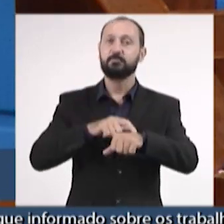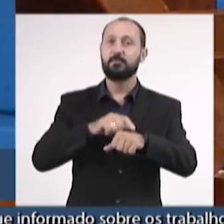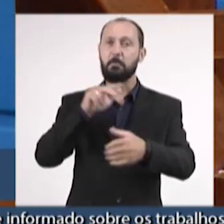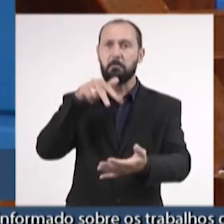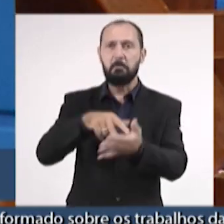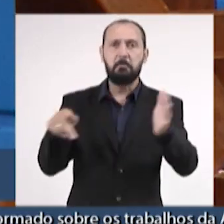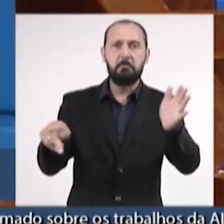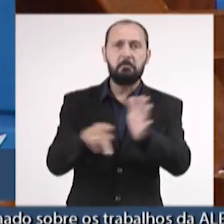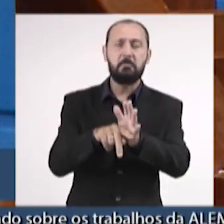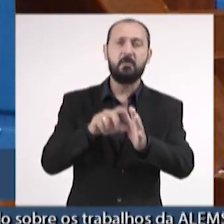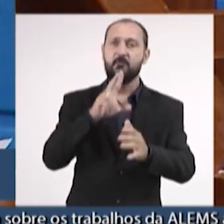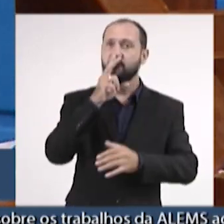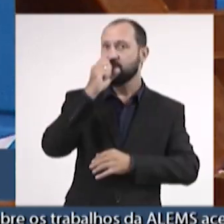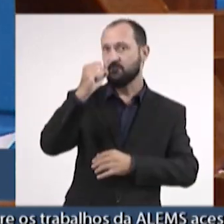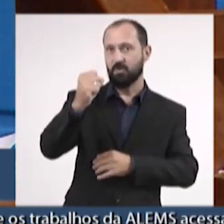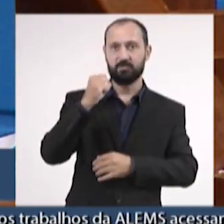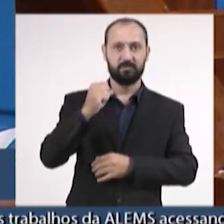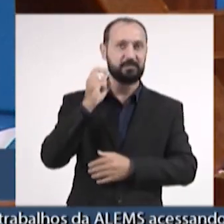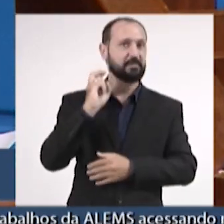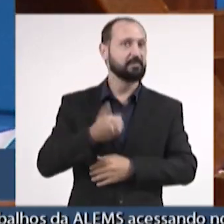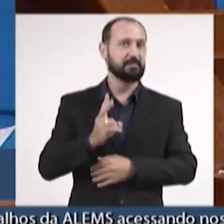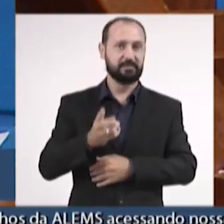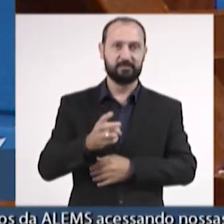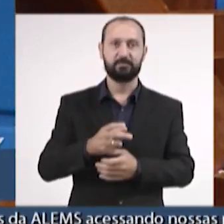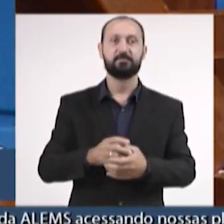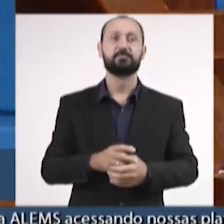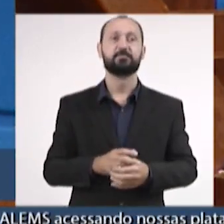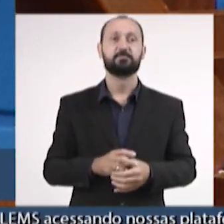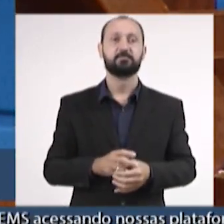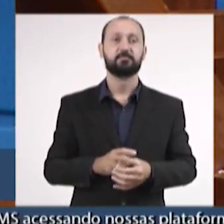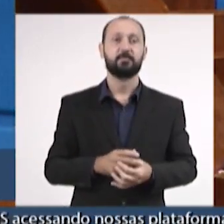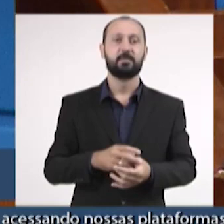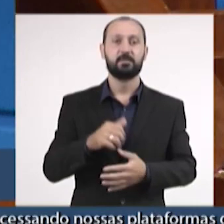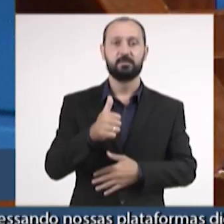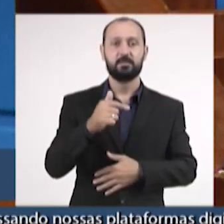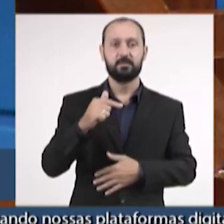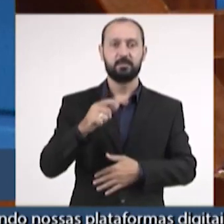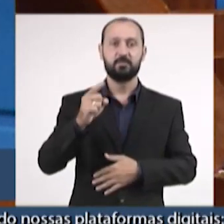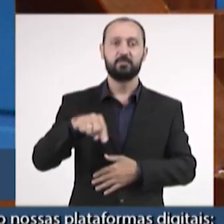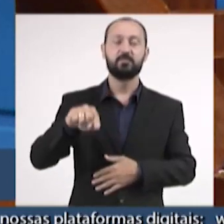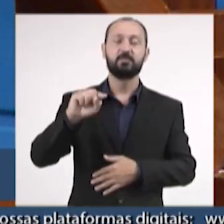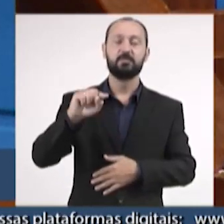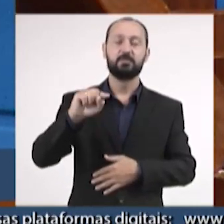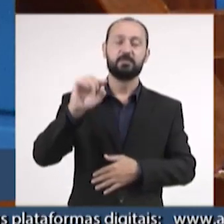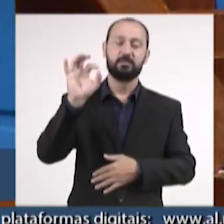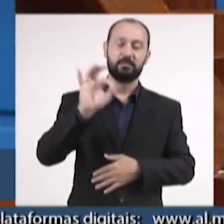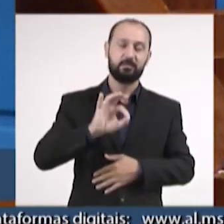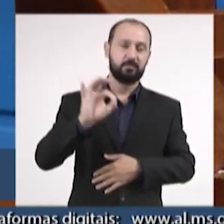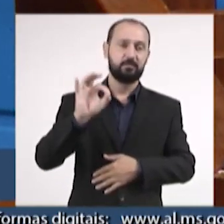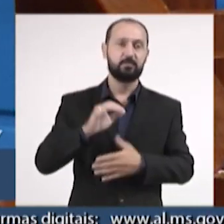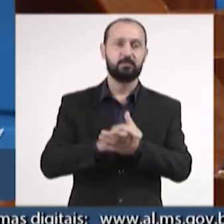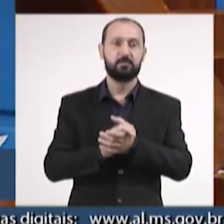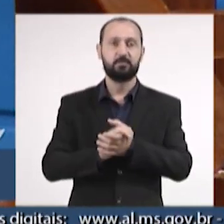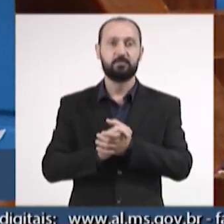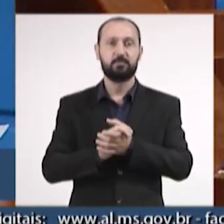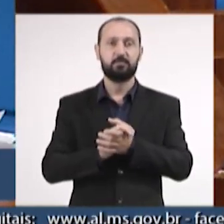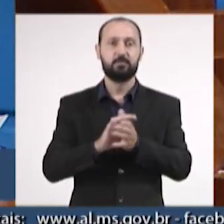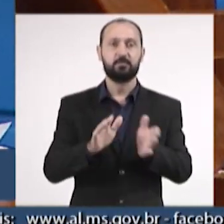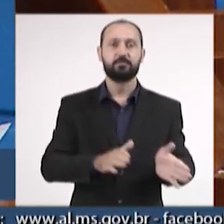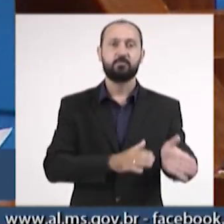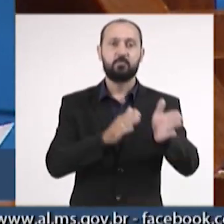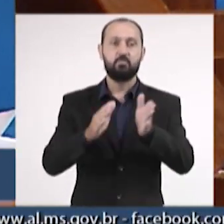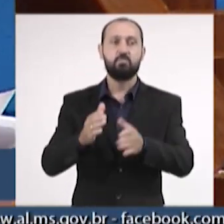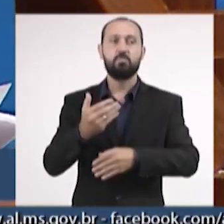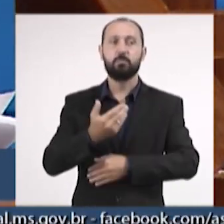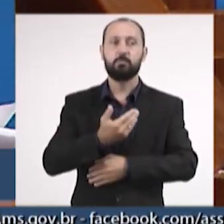ator que aparece com mais frequência. Para 17,3% das respondentes, e, na sequência,